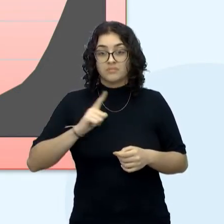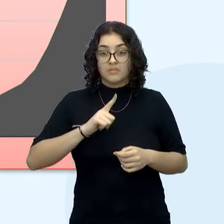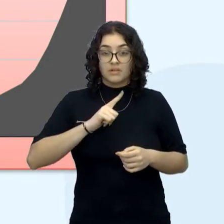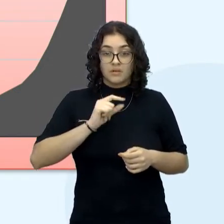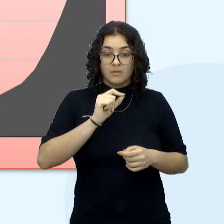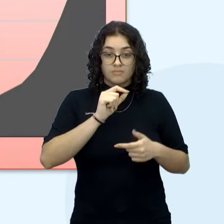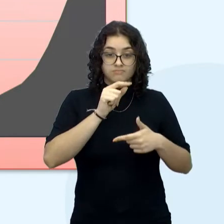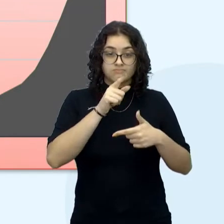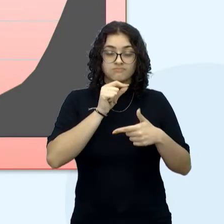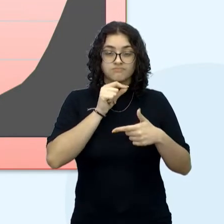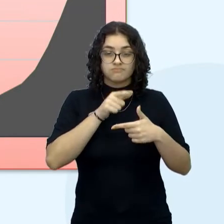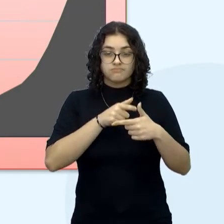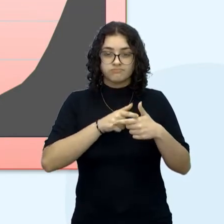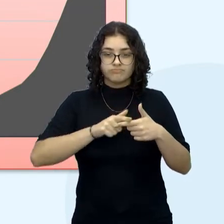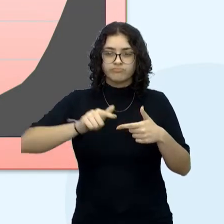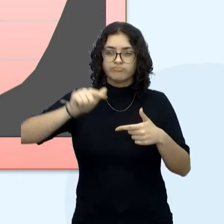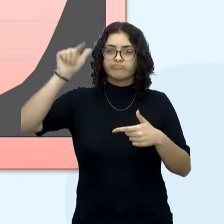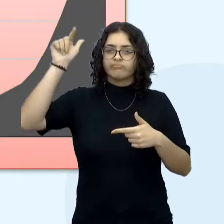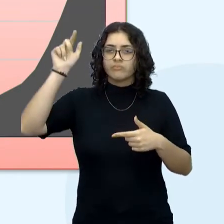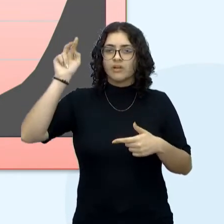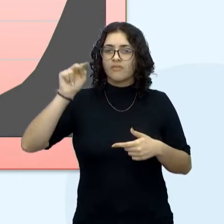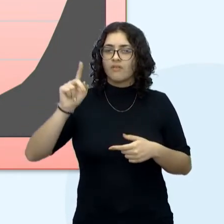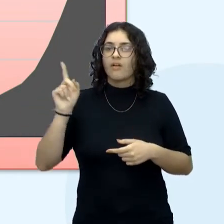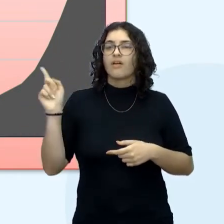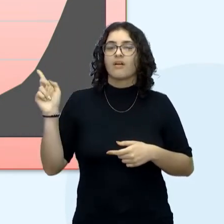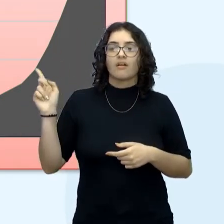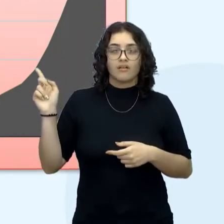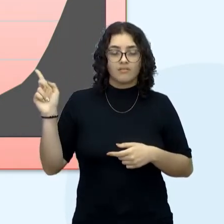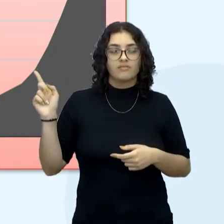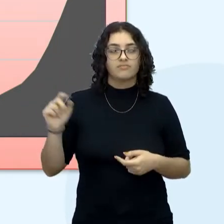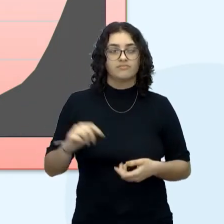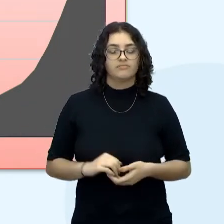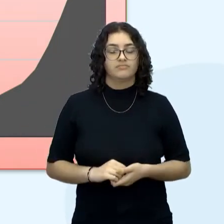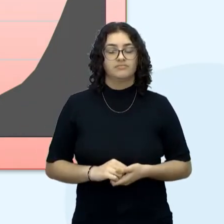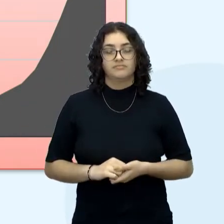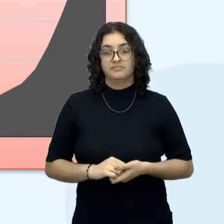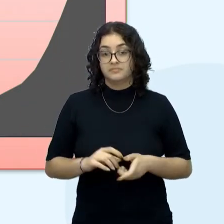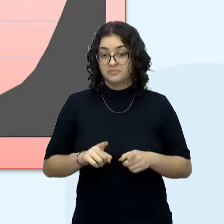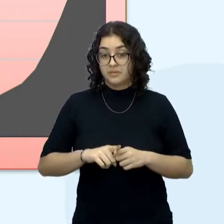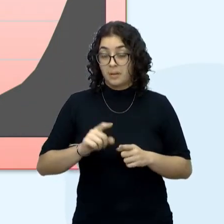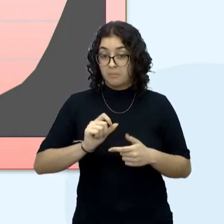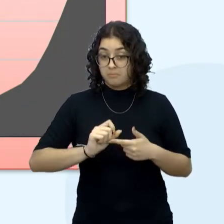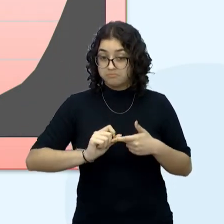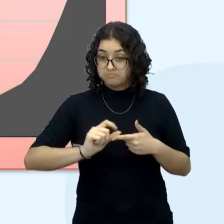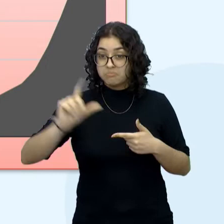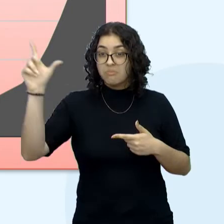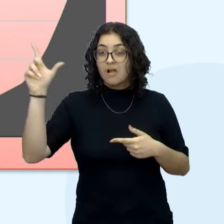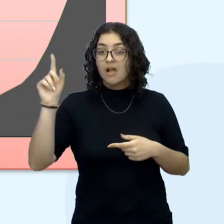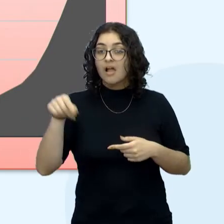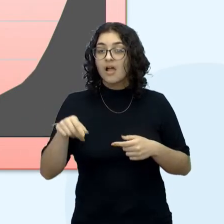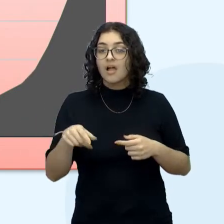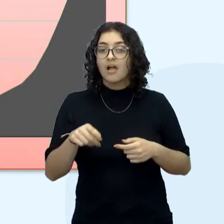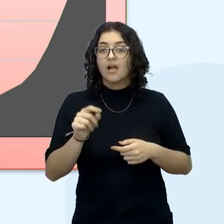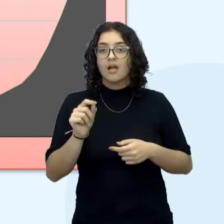aumento vertiginoso que a gente vê nesse gráfico aí também. O aumento ele é muito drástico, né? E é